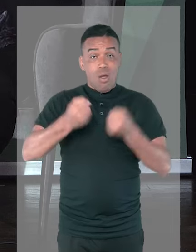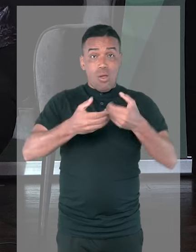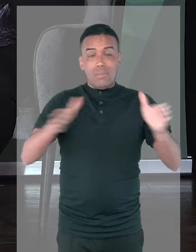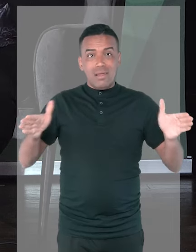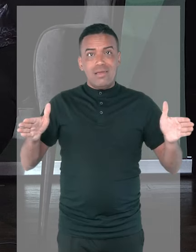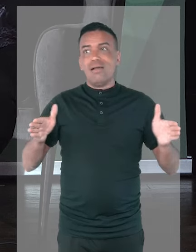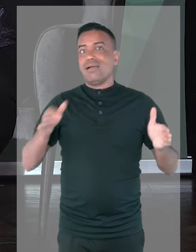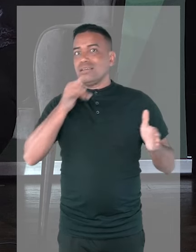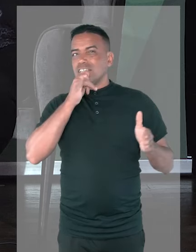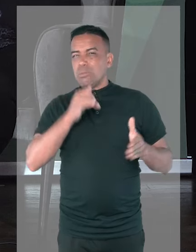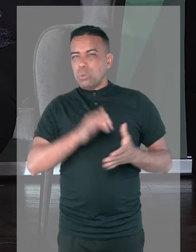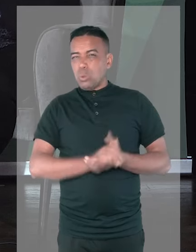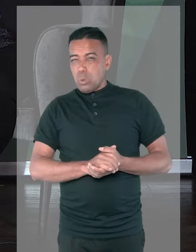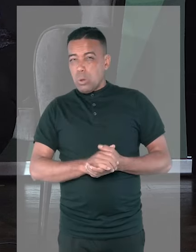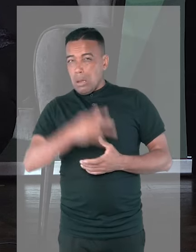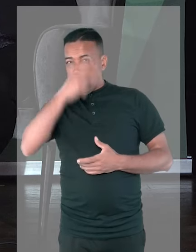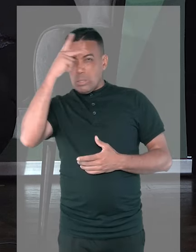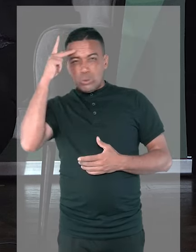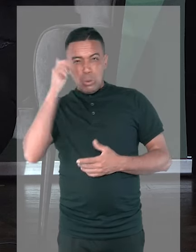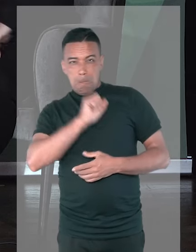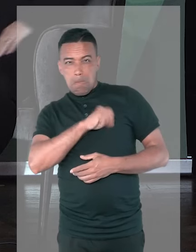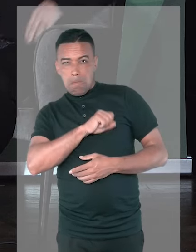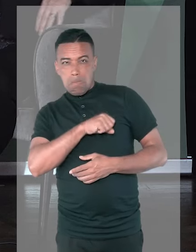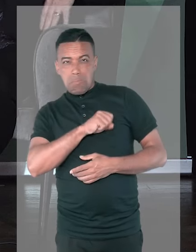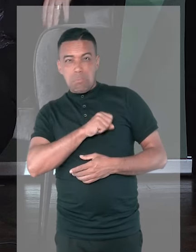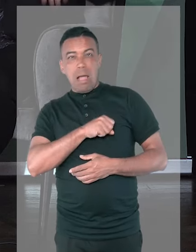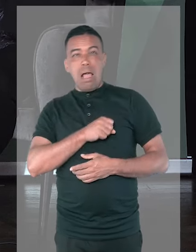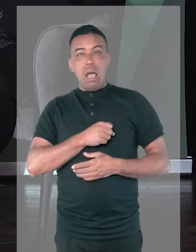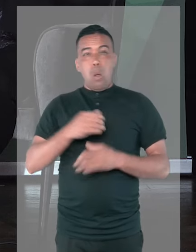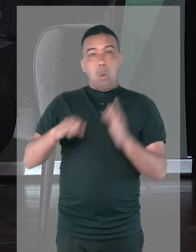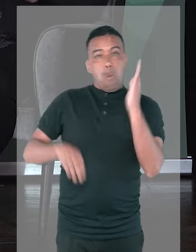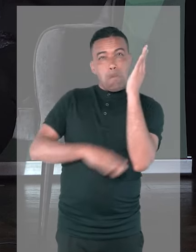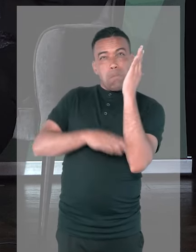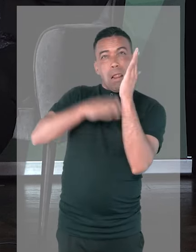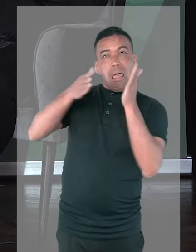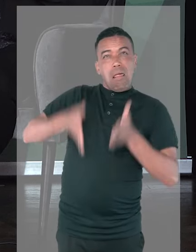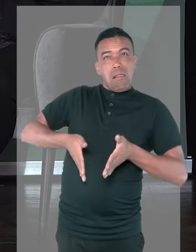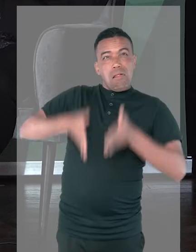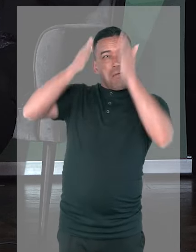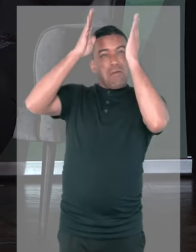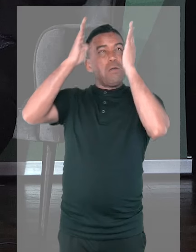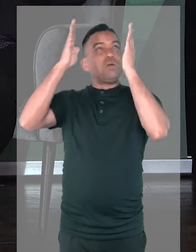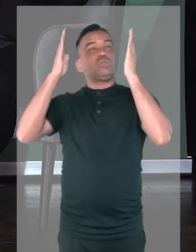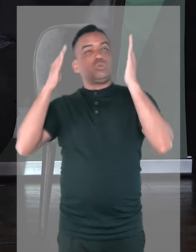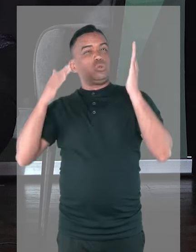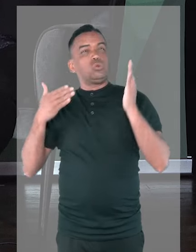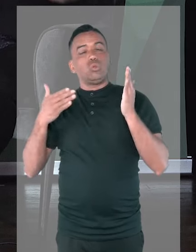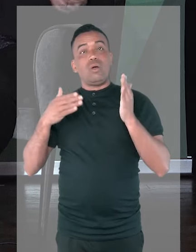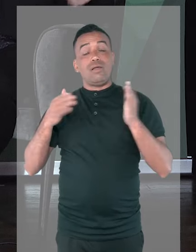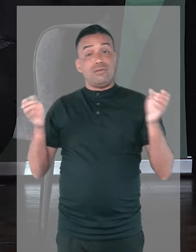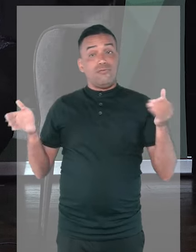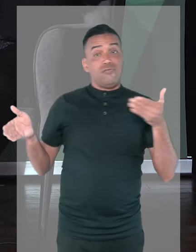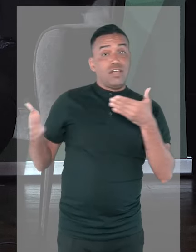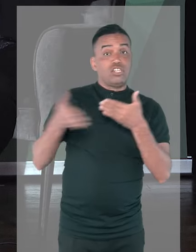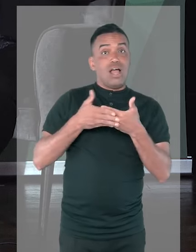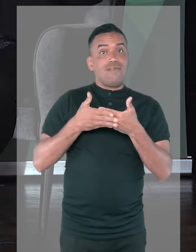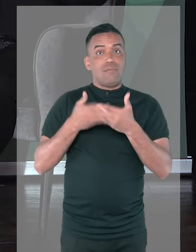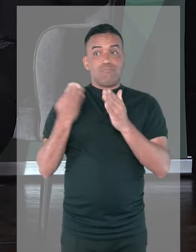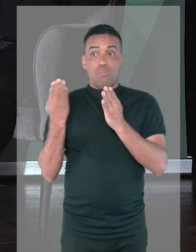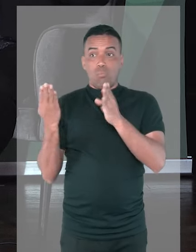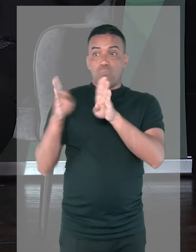apareciam uns terroristas batendo contra um prédio. Aí ele fechava a porta do carro ao lado de uma bela mulher